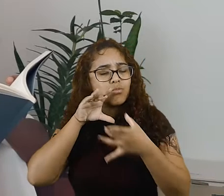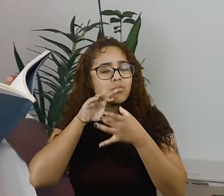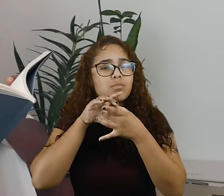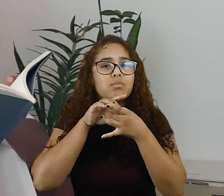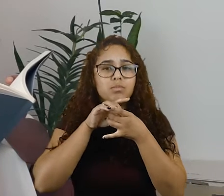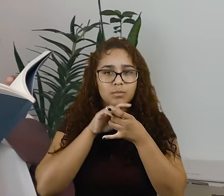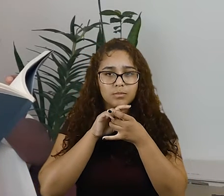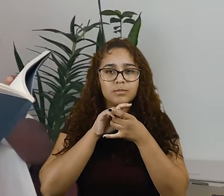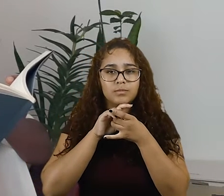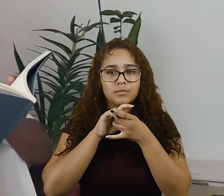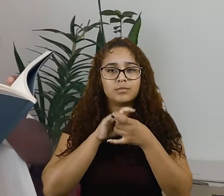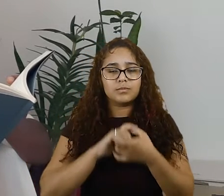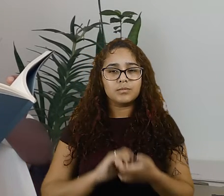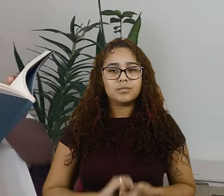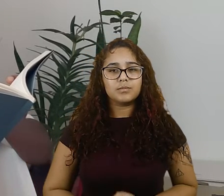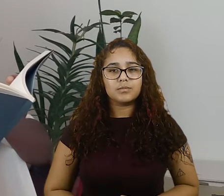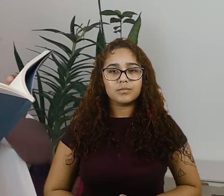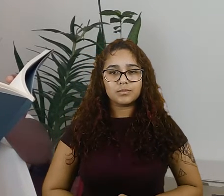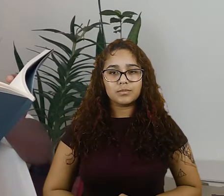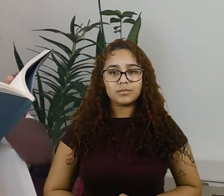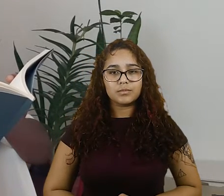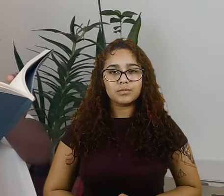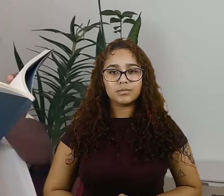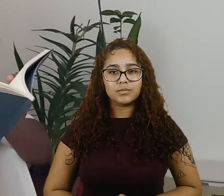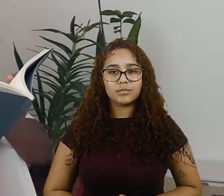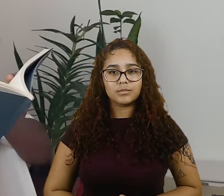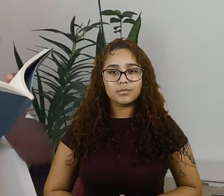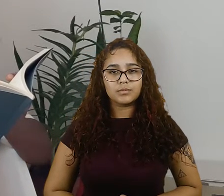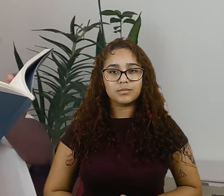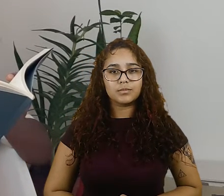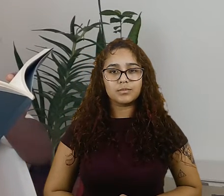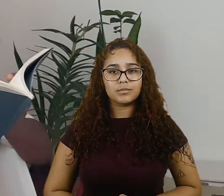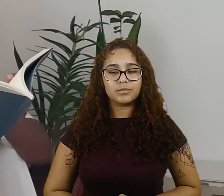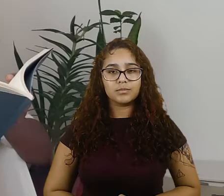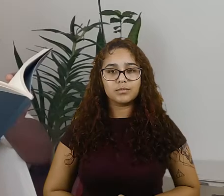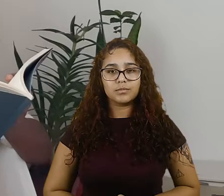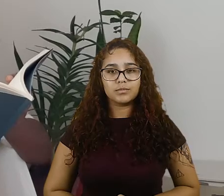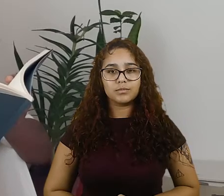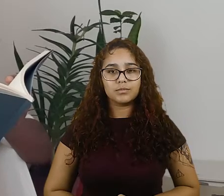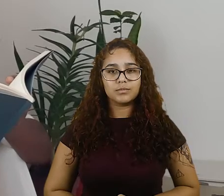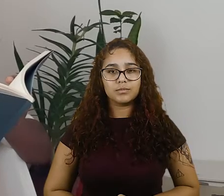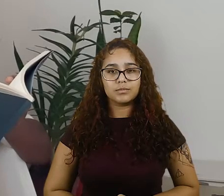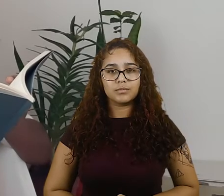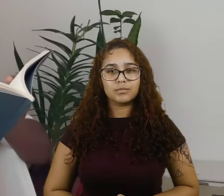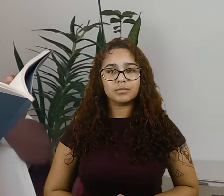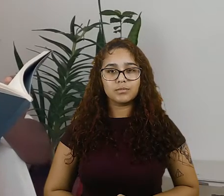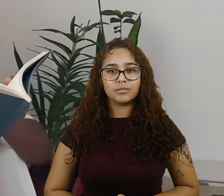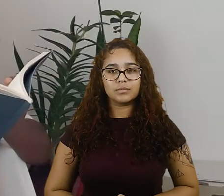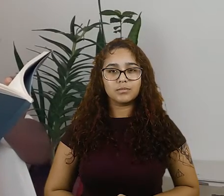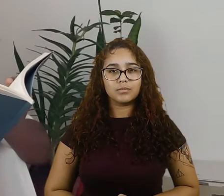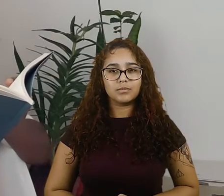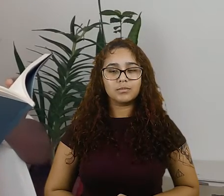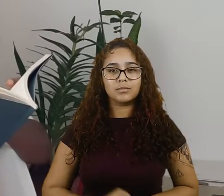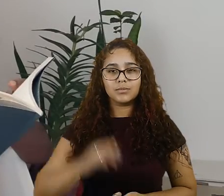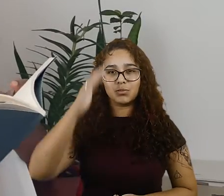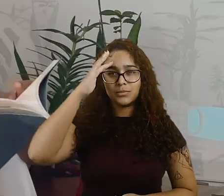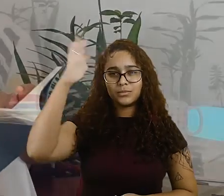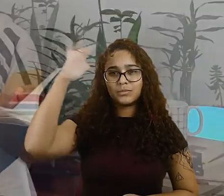estaremos mergulhados neste entre entranhas, que quando venta, somos